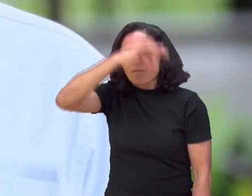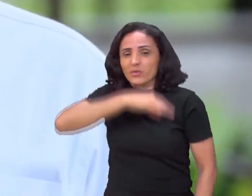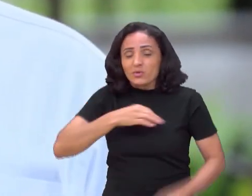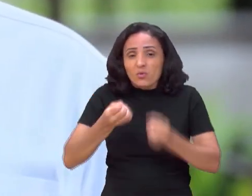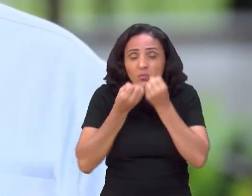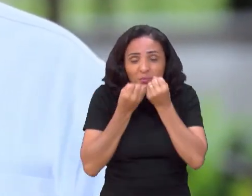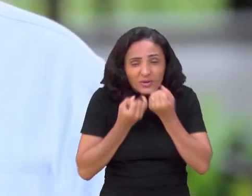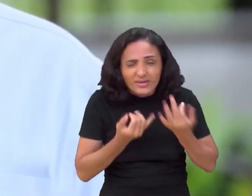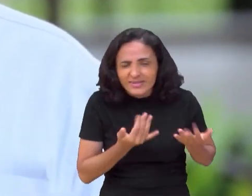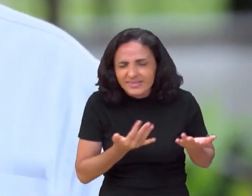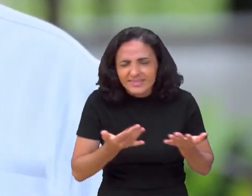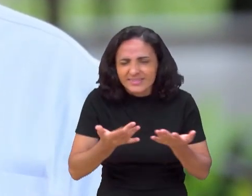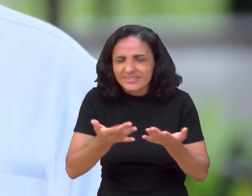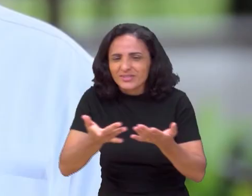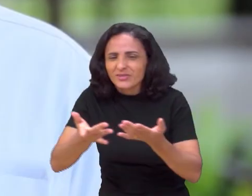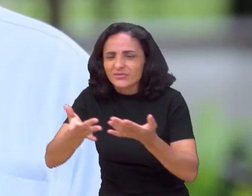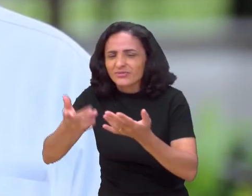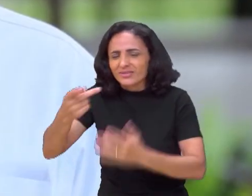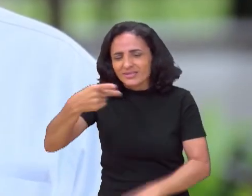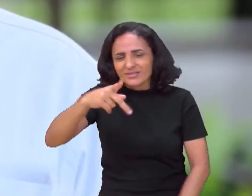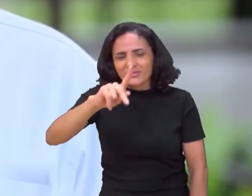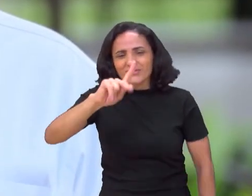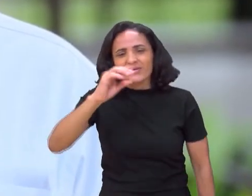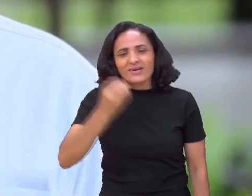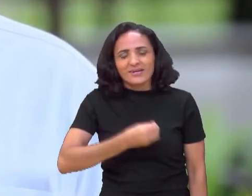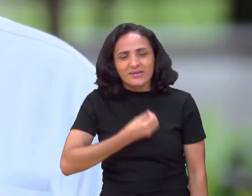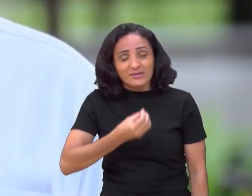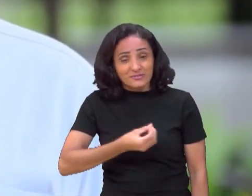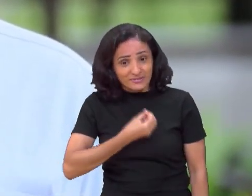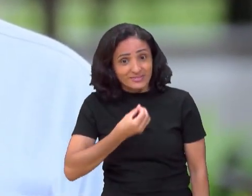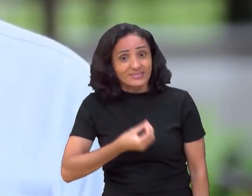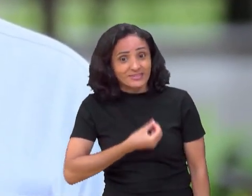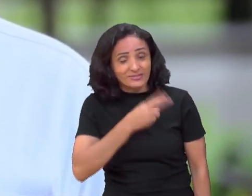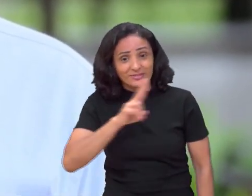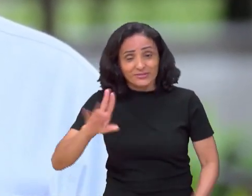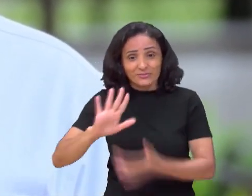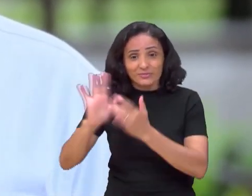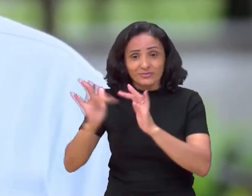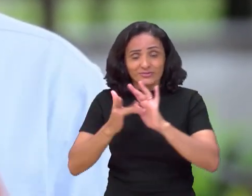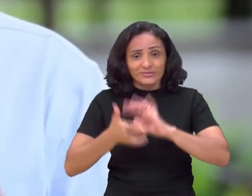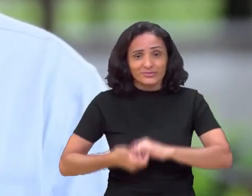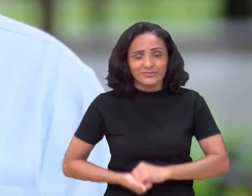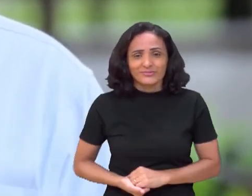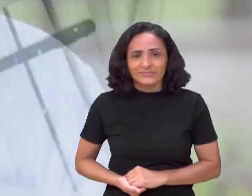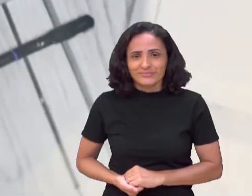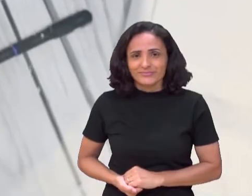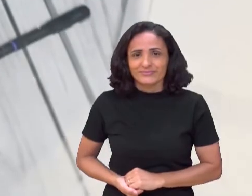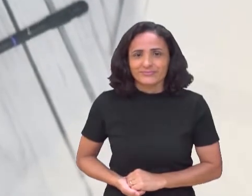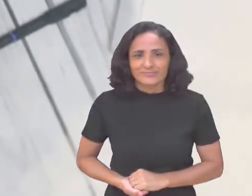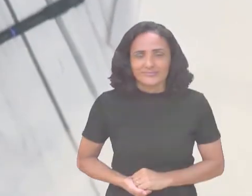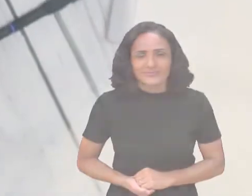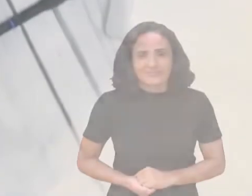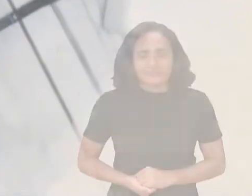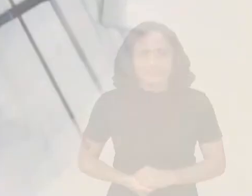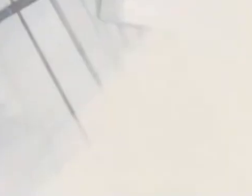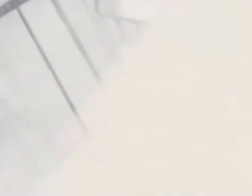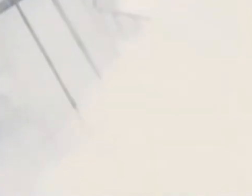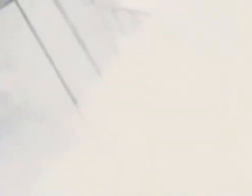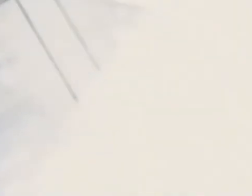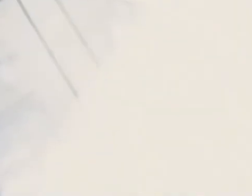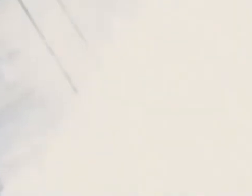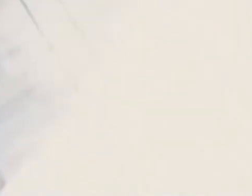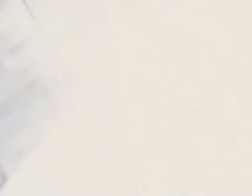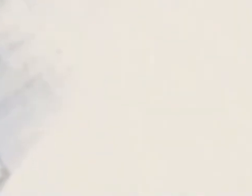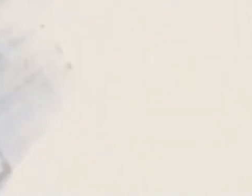continuará ministrando a tua alma e a tua vida em nome de Jesus.